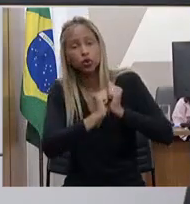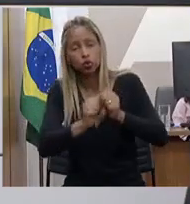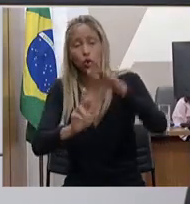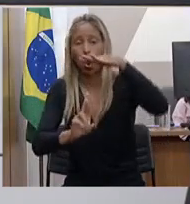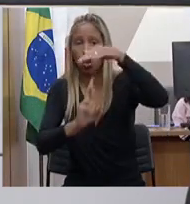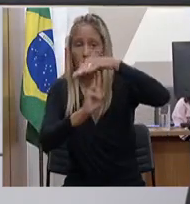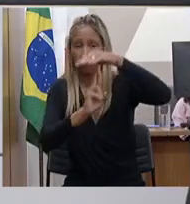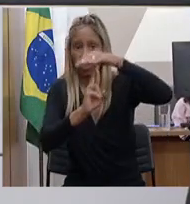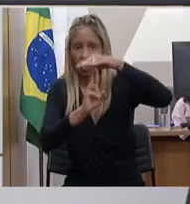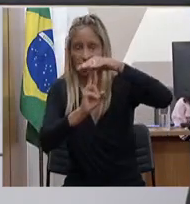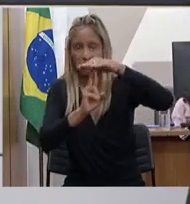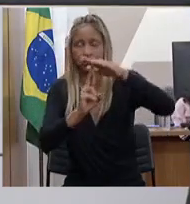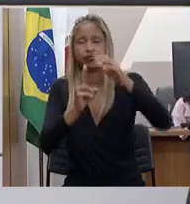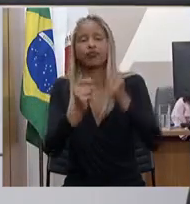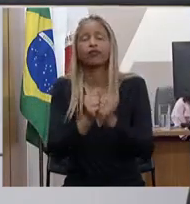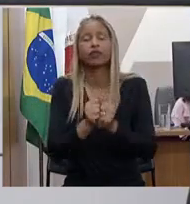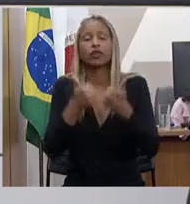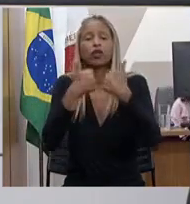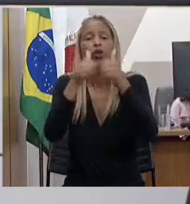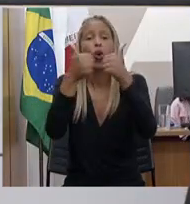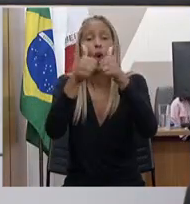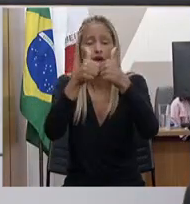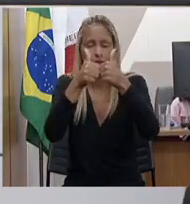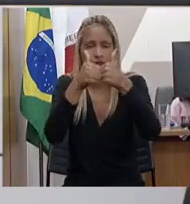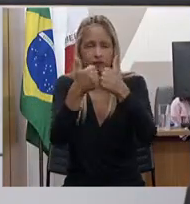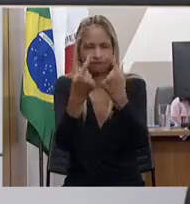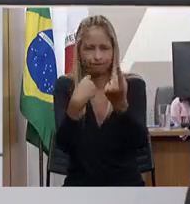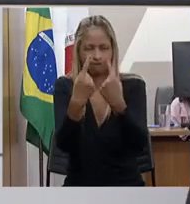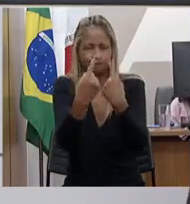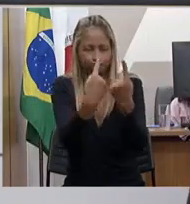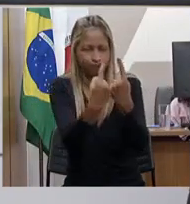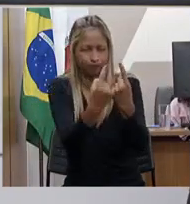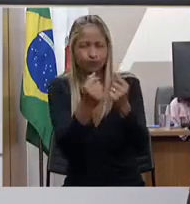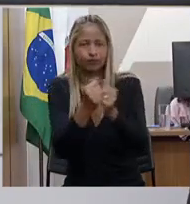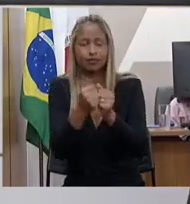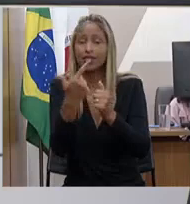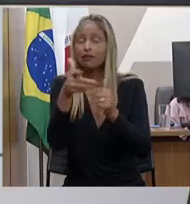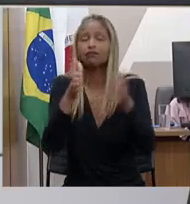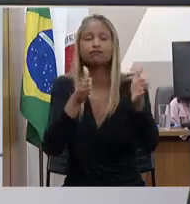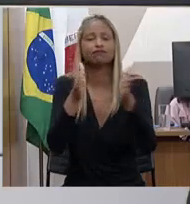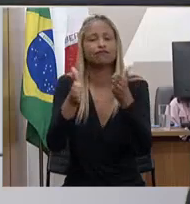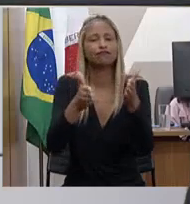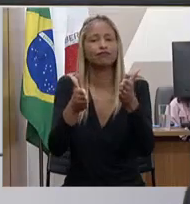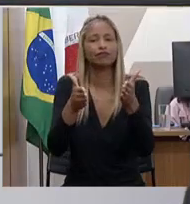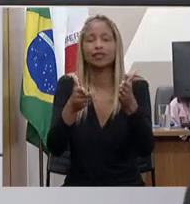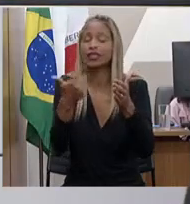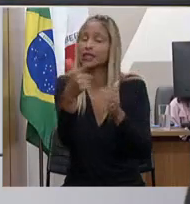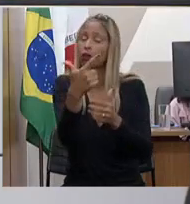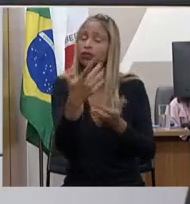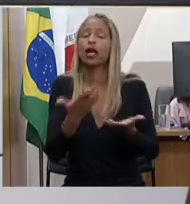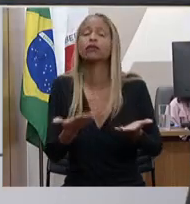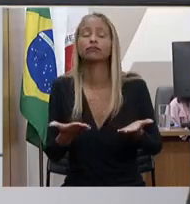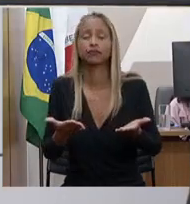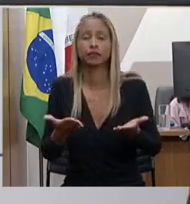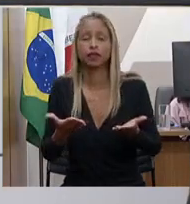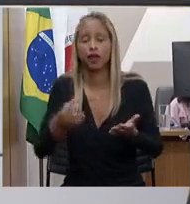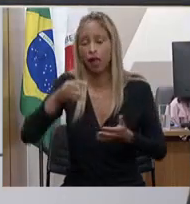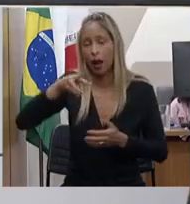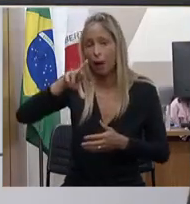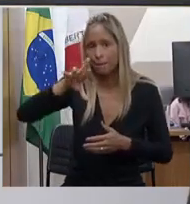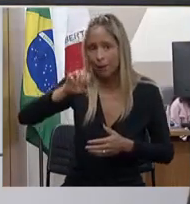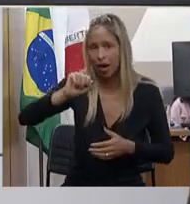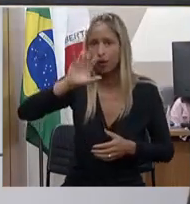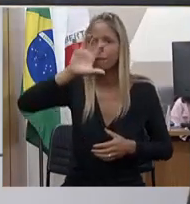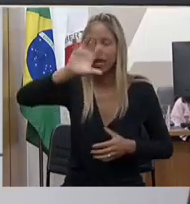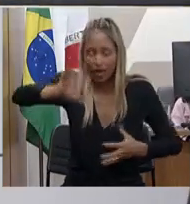rodoviária os ônibus intermunicipais não tem acessibilidade uma área teve que pegar